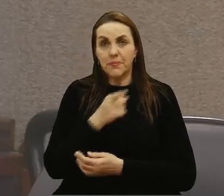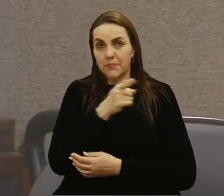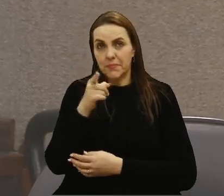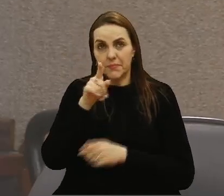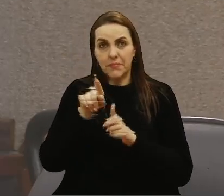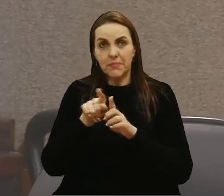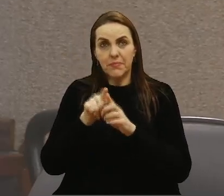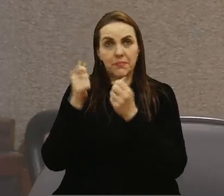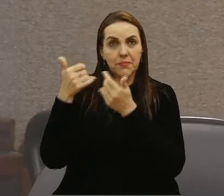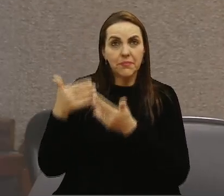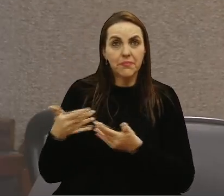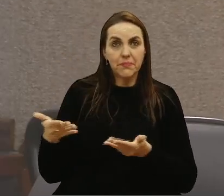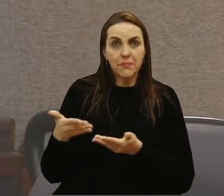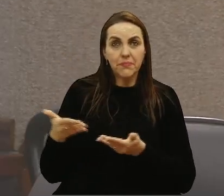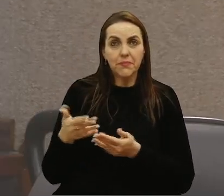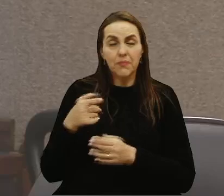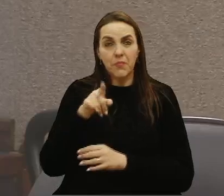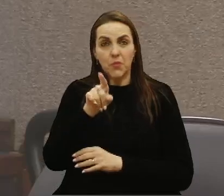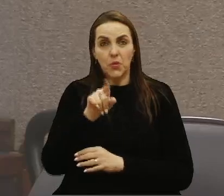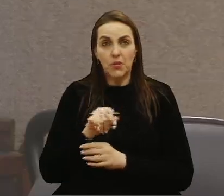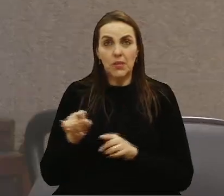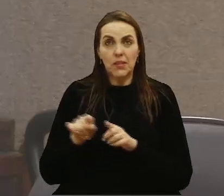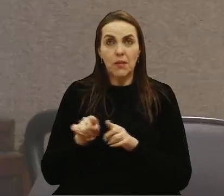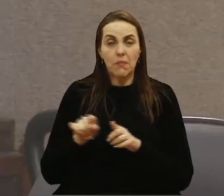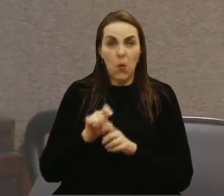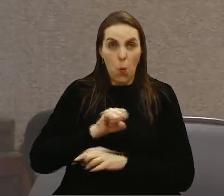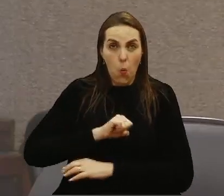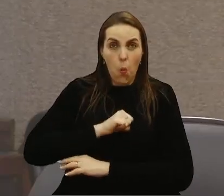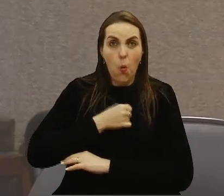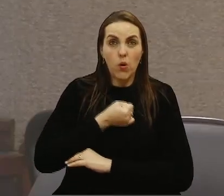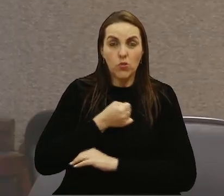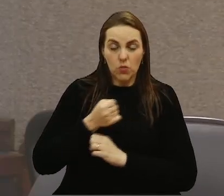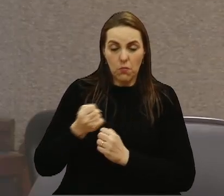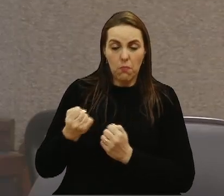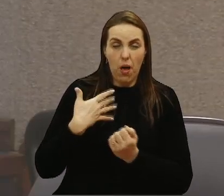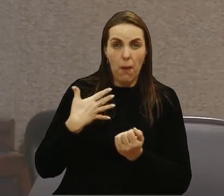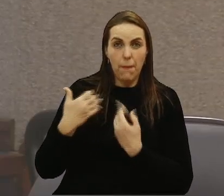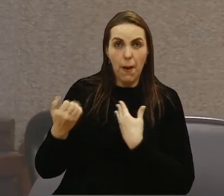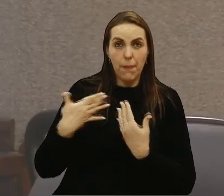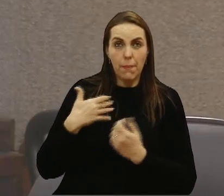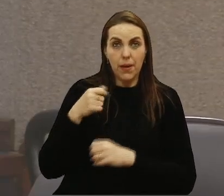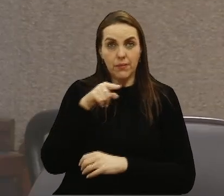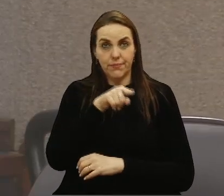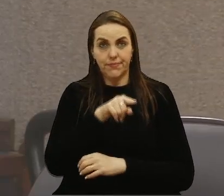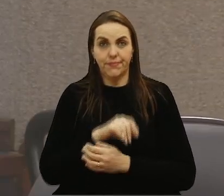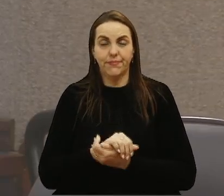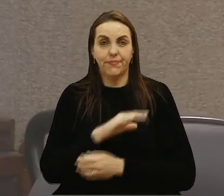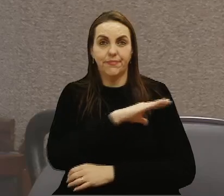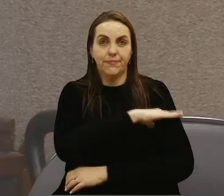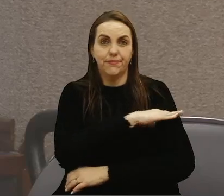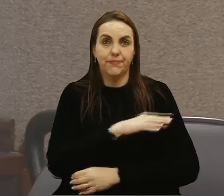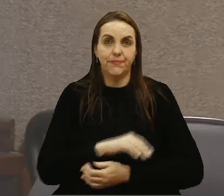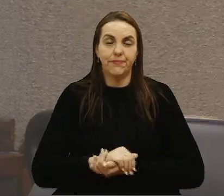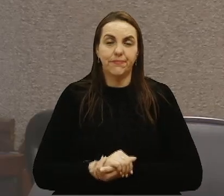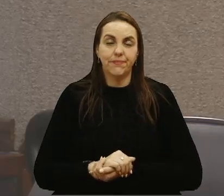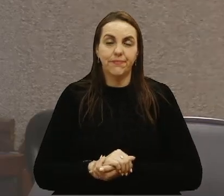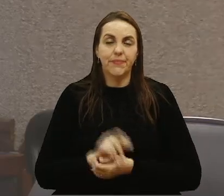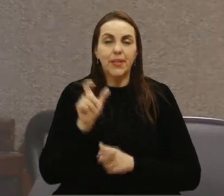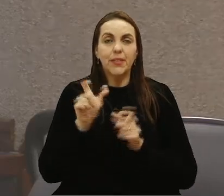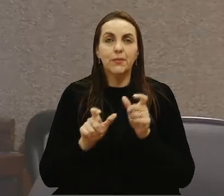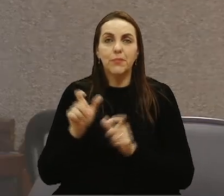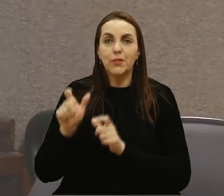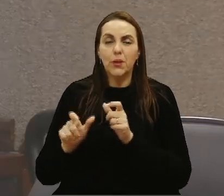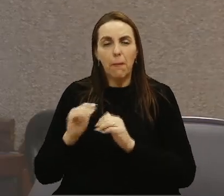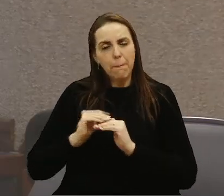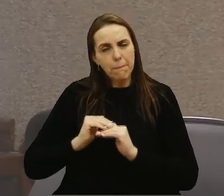falou agora, Capitão Ramon, que o senhor está tendo ódio destilado contra o senhor. Né? E as pessoas, elas, cada